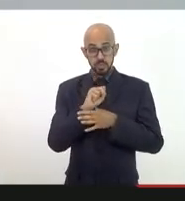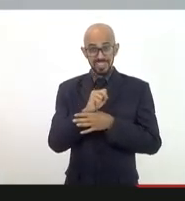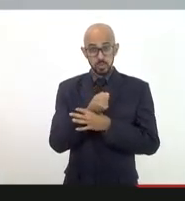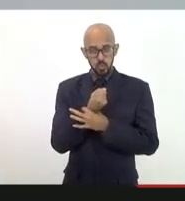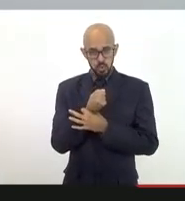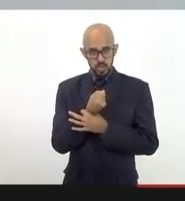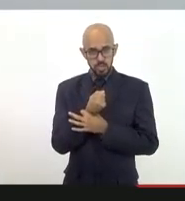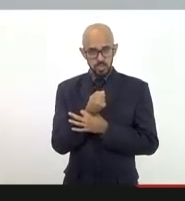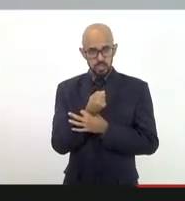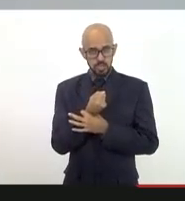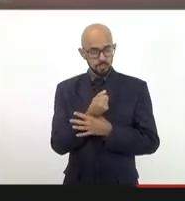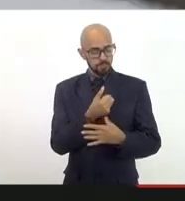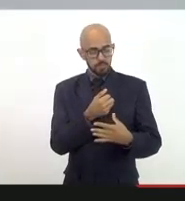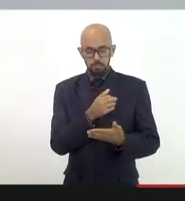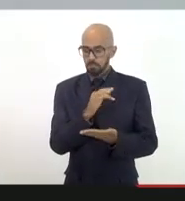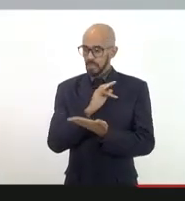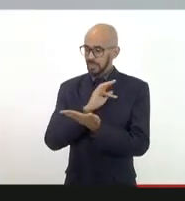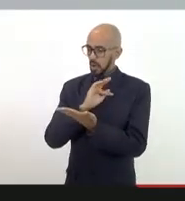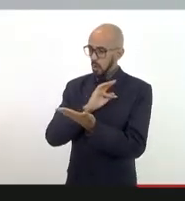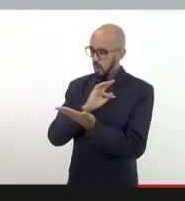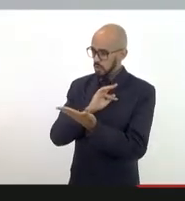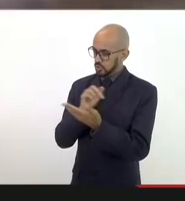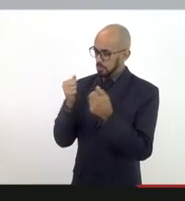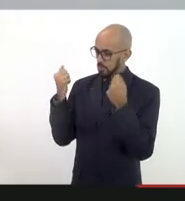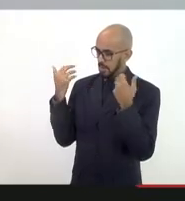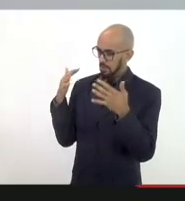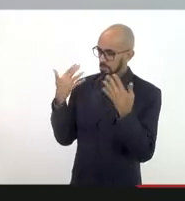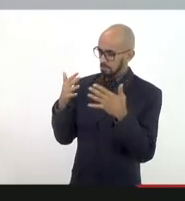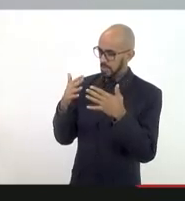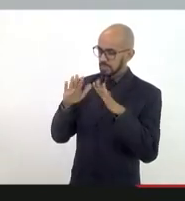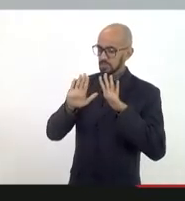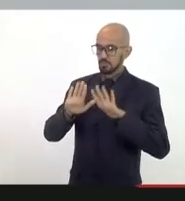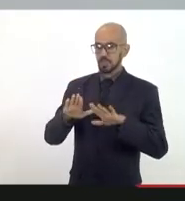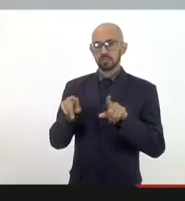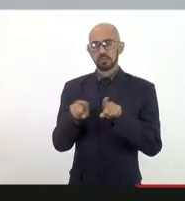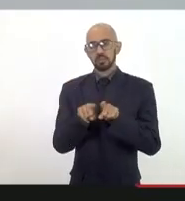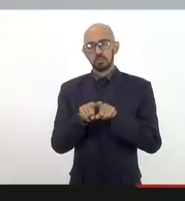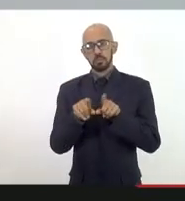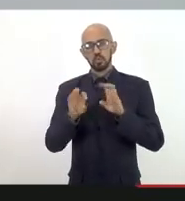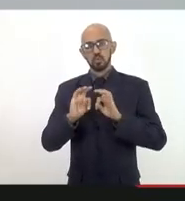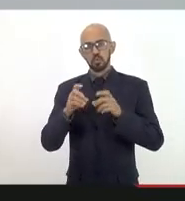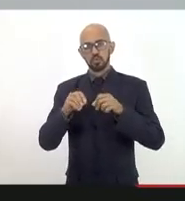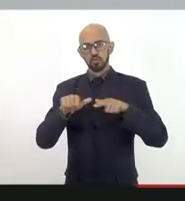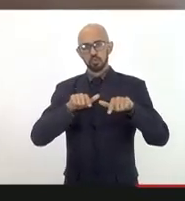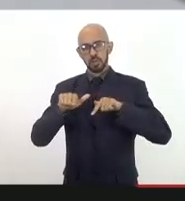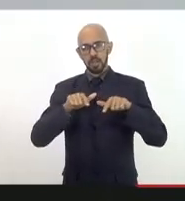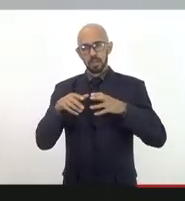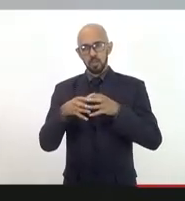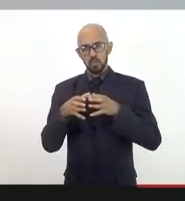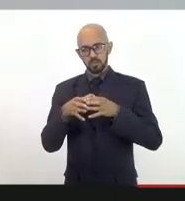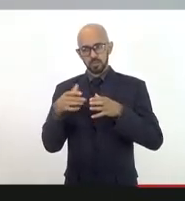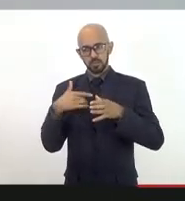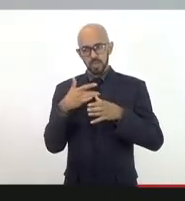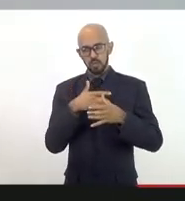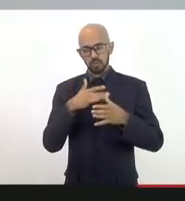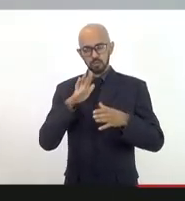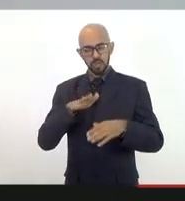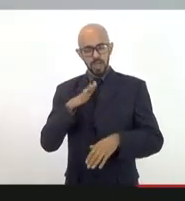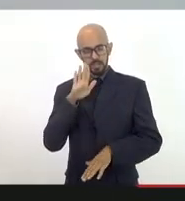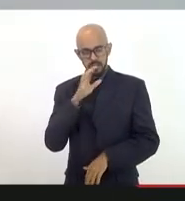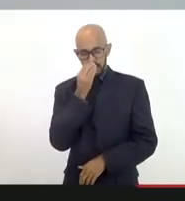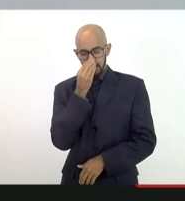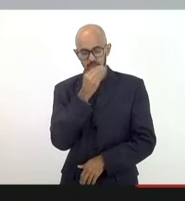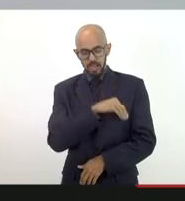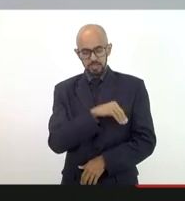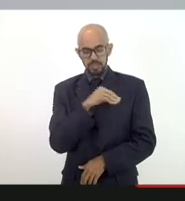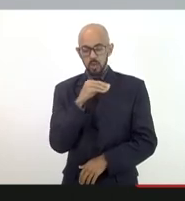saúdo efusivamente, não apenas pela audiência, mas pela condução dos trabalhos da Comissão de Saúde, a negação do direito humano